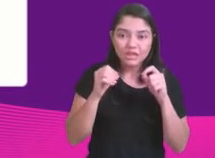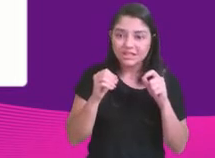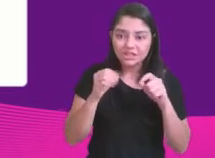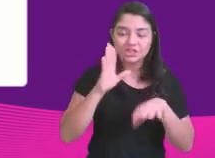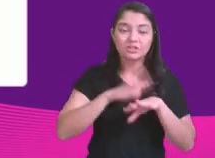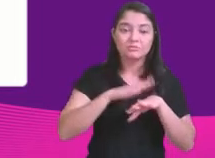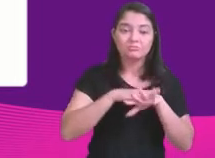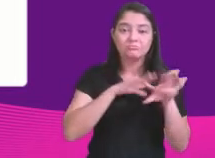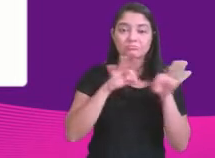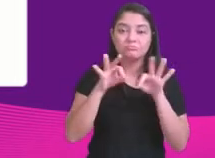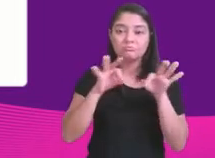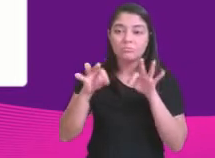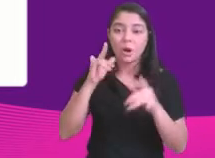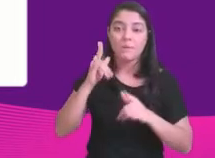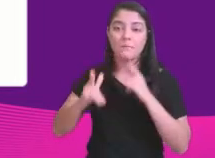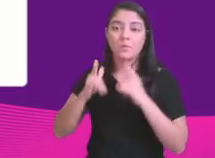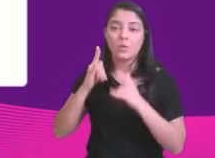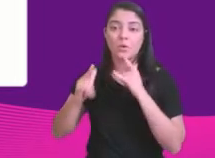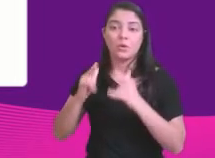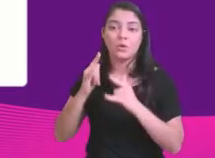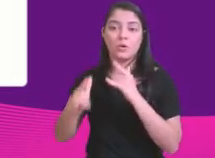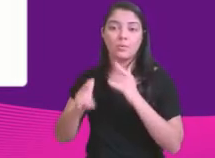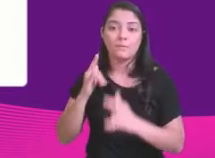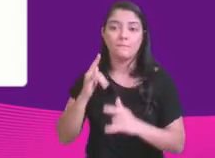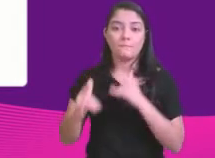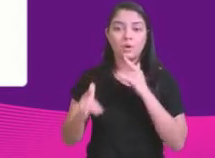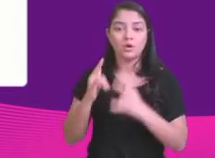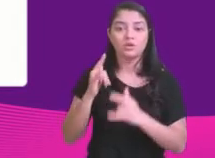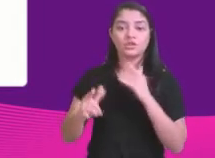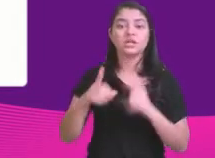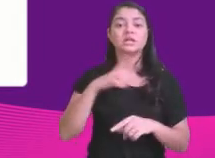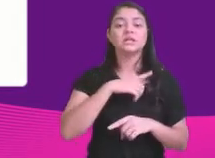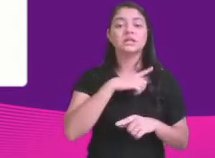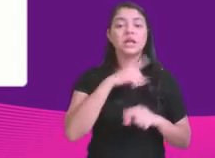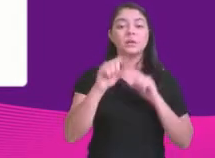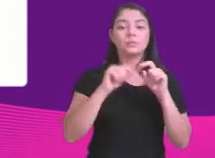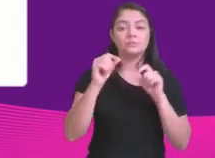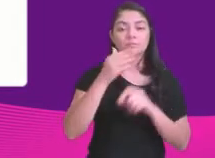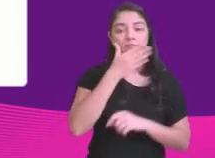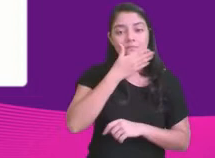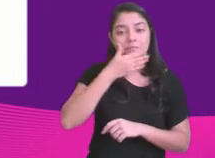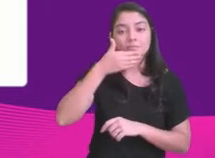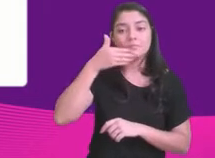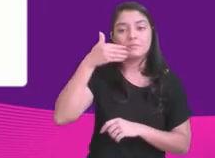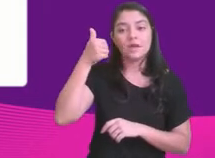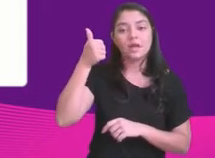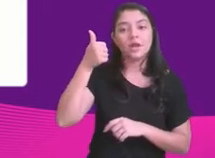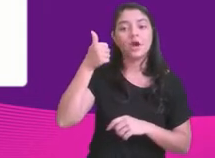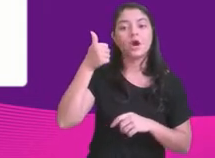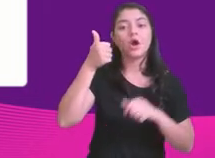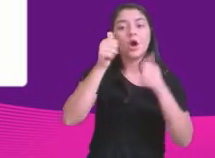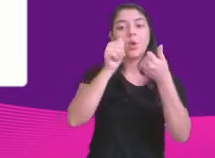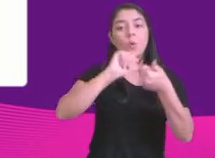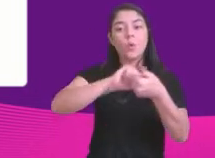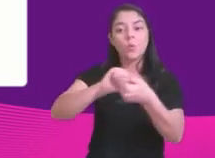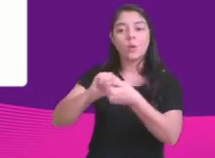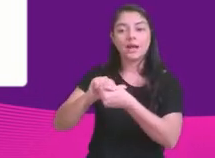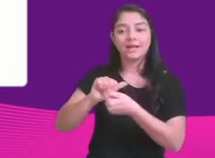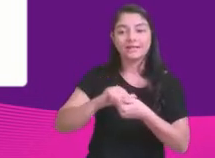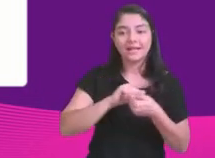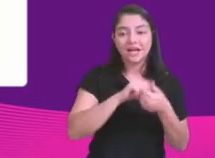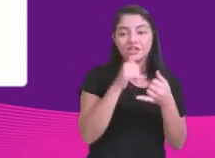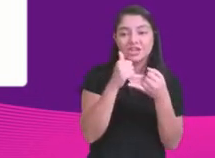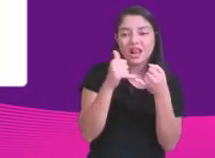executadas por cirurgia robótica, têm uma melhor qualidade de preservação dos nervos.